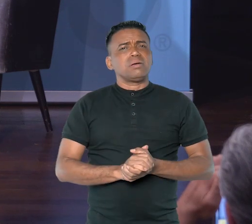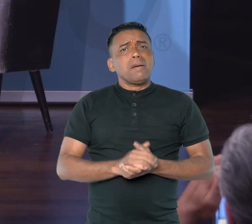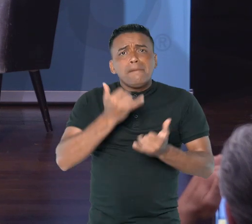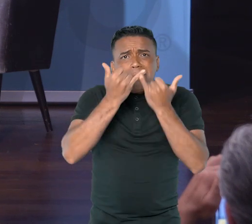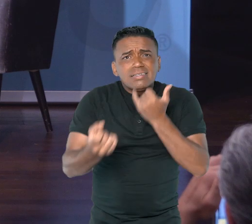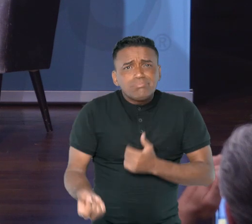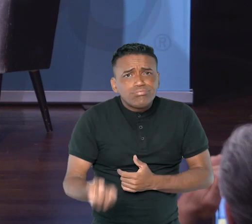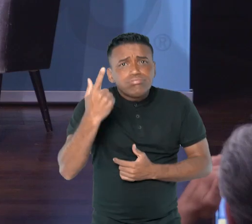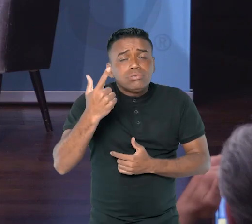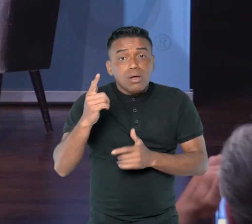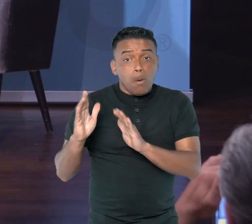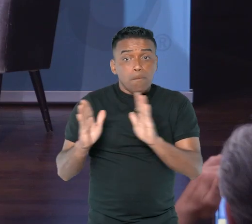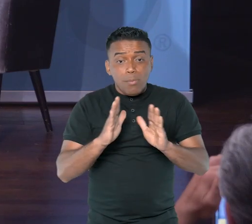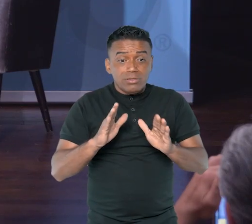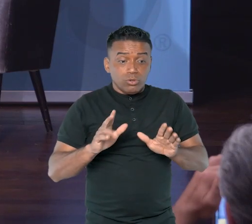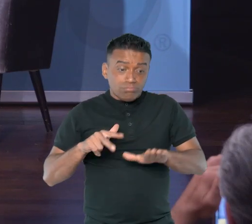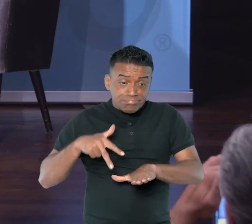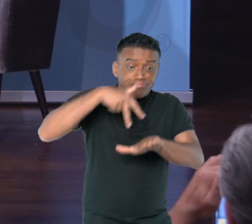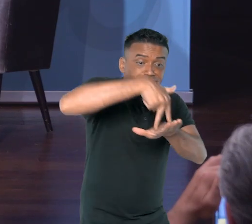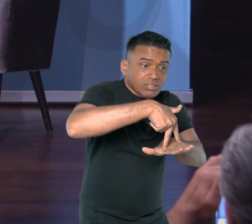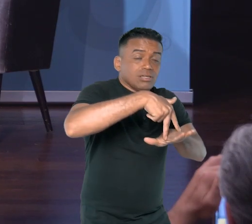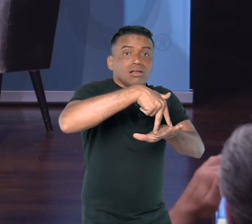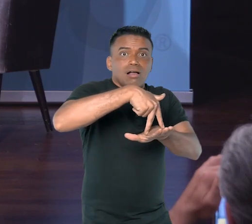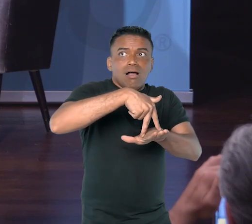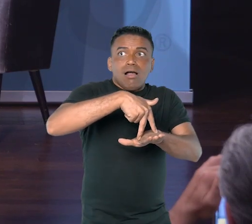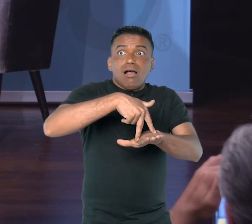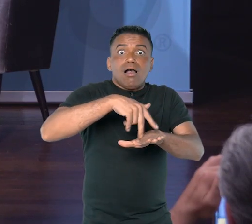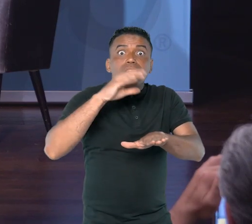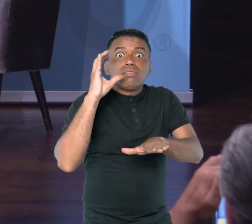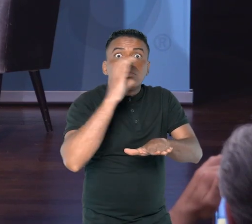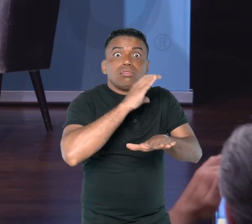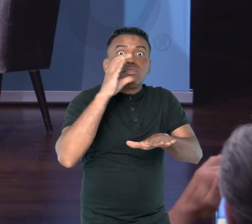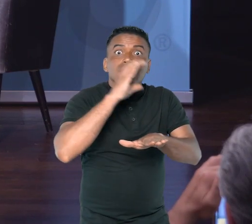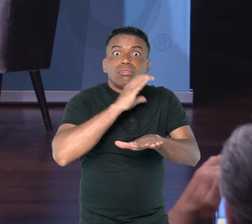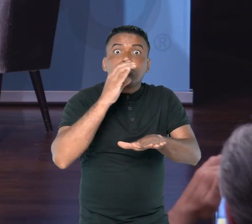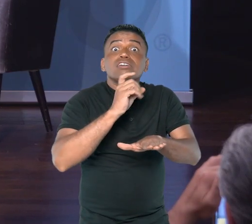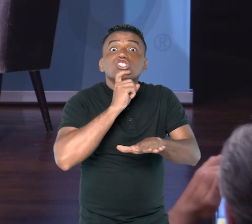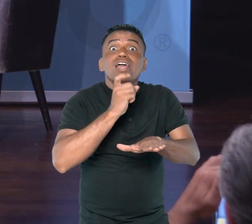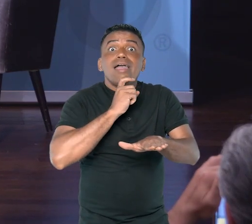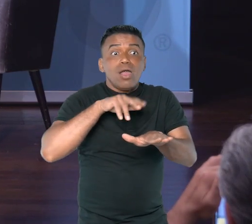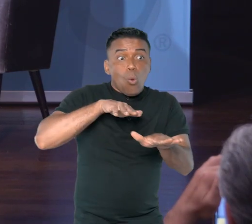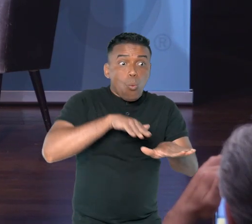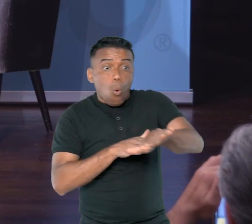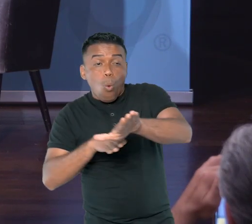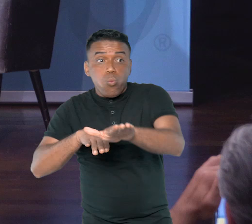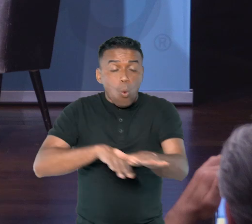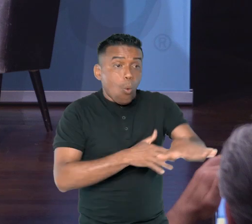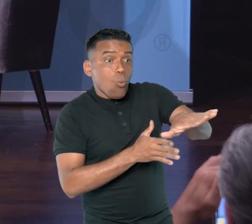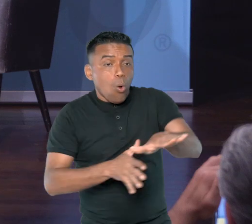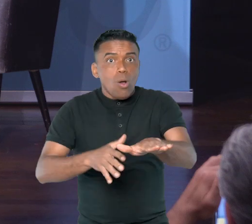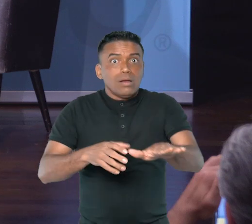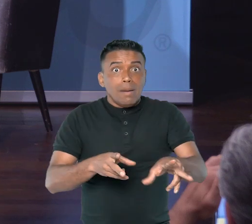parecer absurdo, mas só no momento em que eu entro no trenó, eu realizo que vamos correr sobre um rio congelado. A percepção